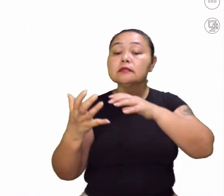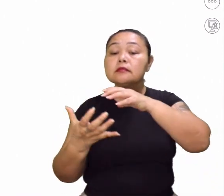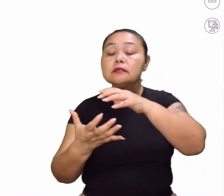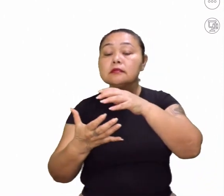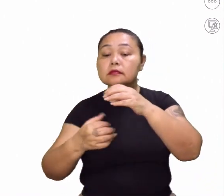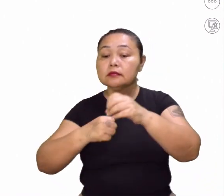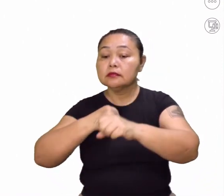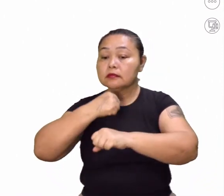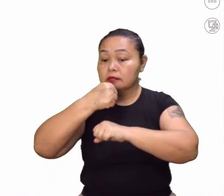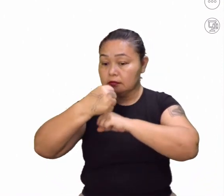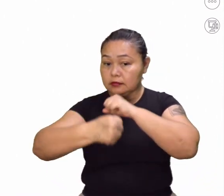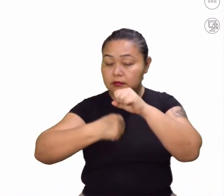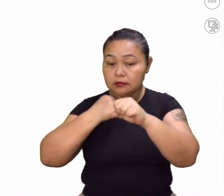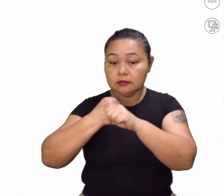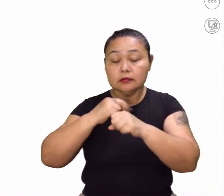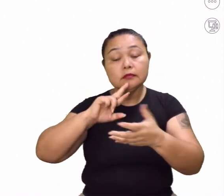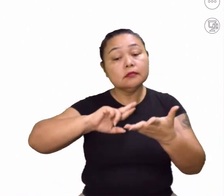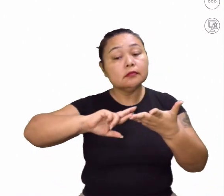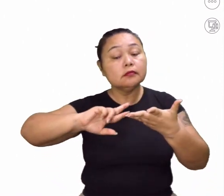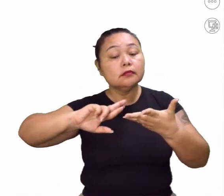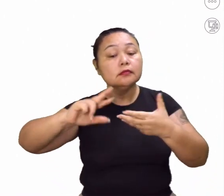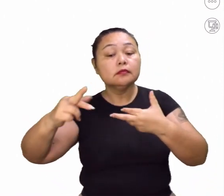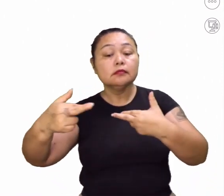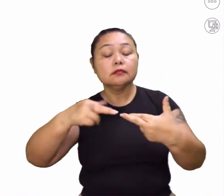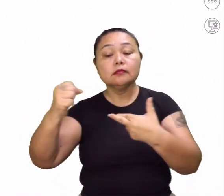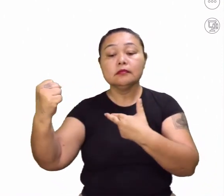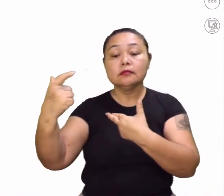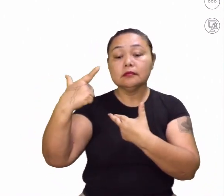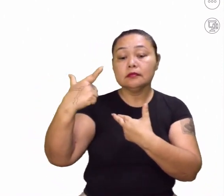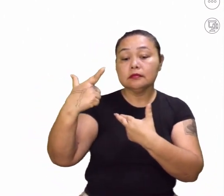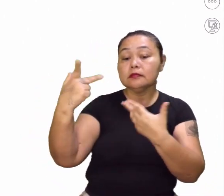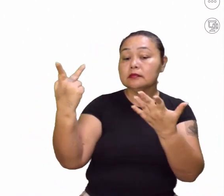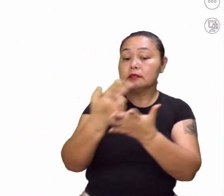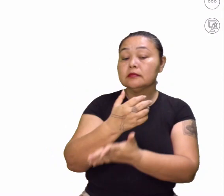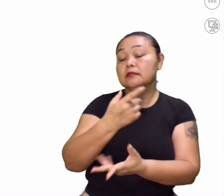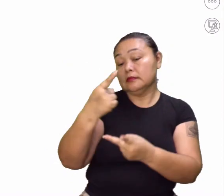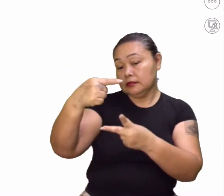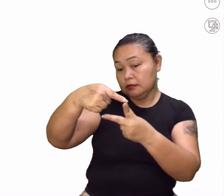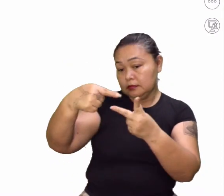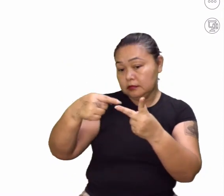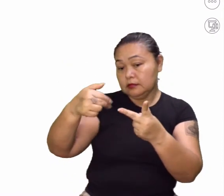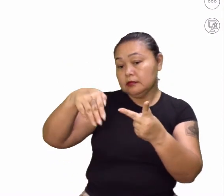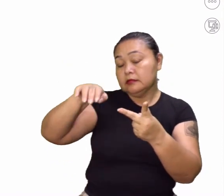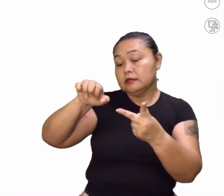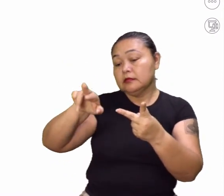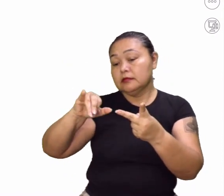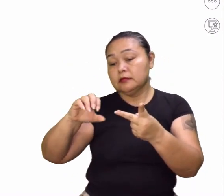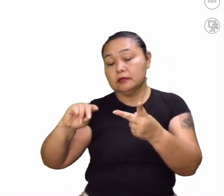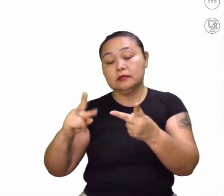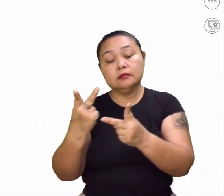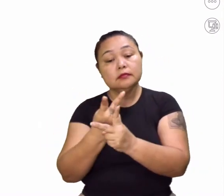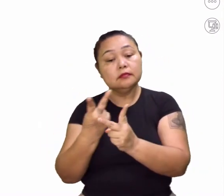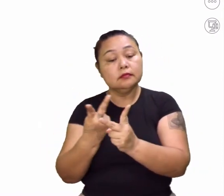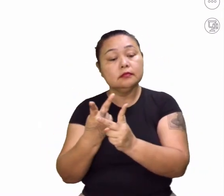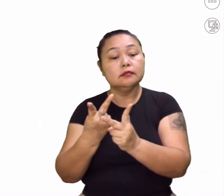ocupa durante o ano diferentes posições em relação ao Sol, ocorrendo os solstícios e